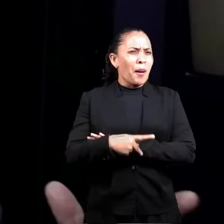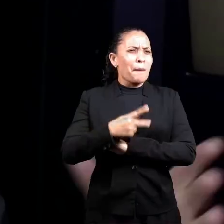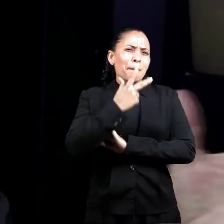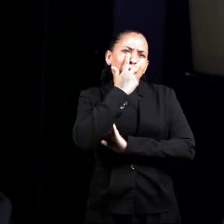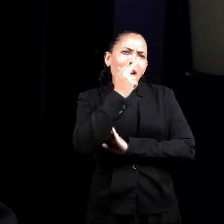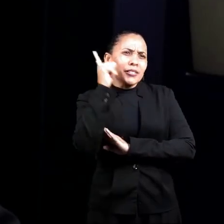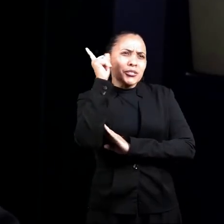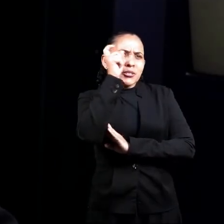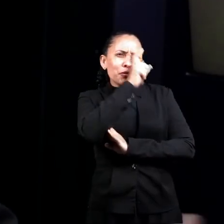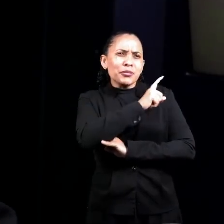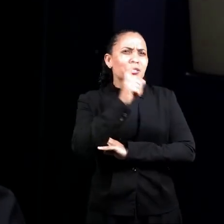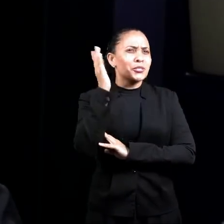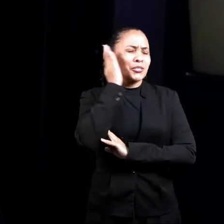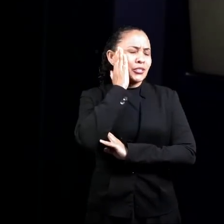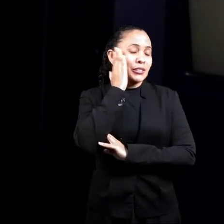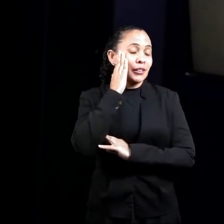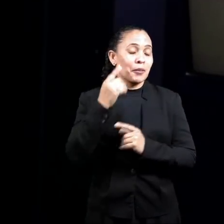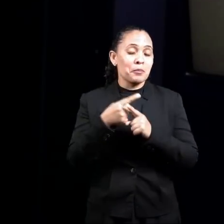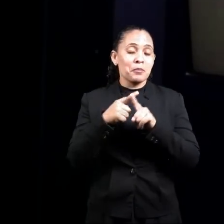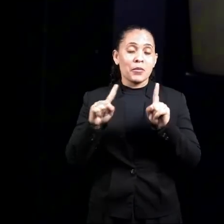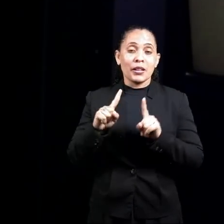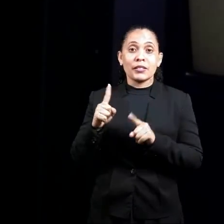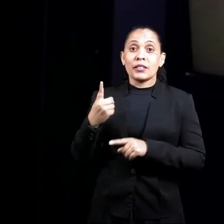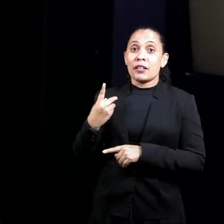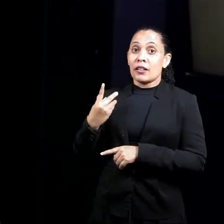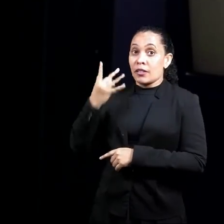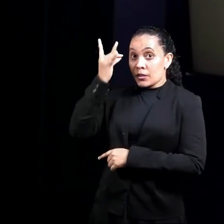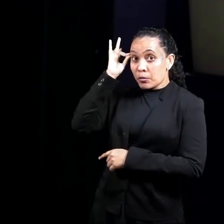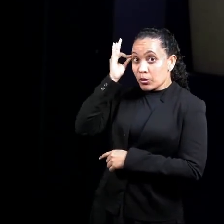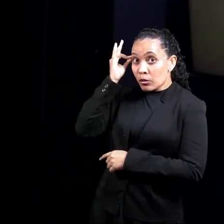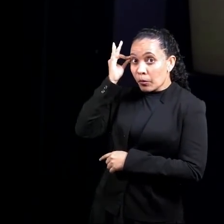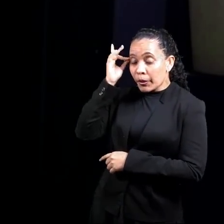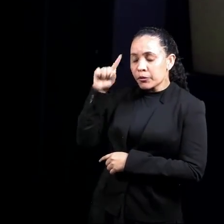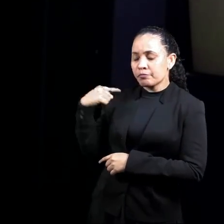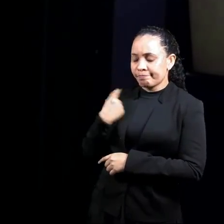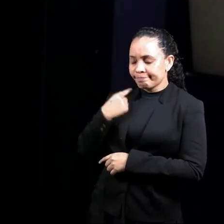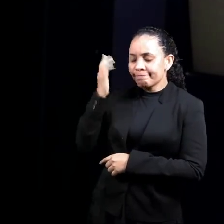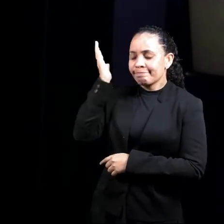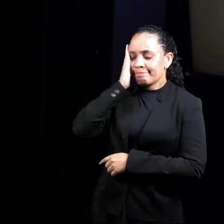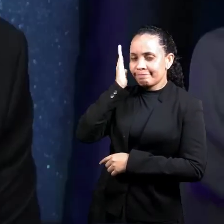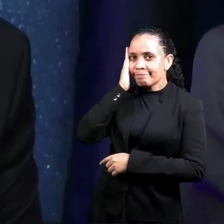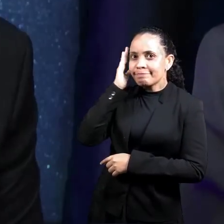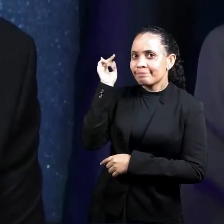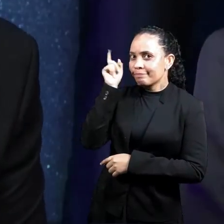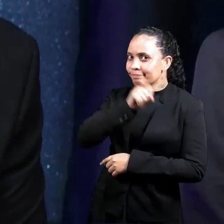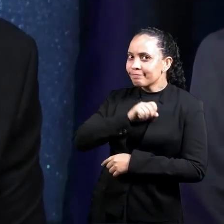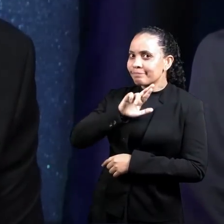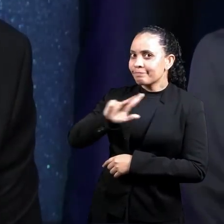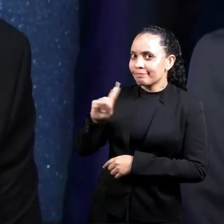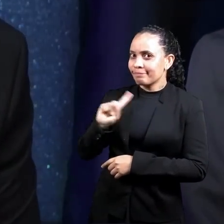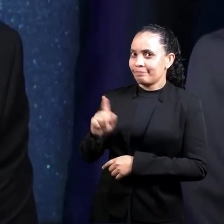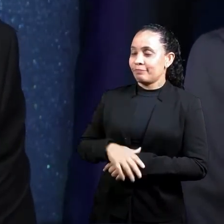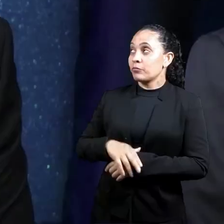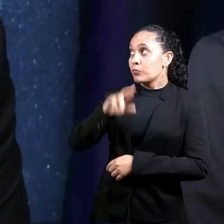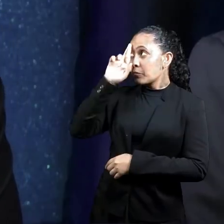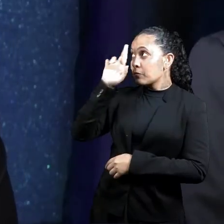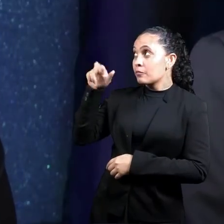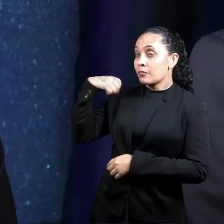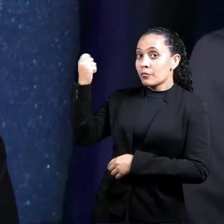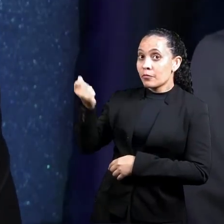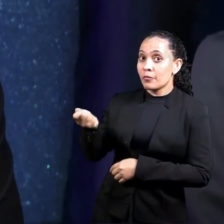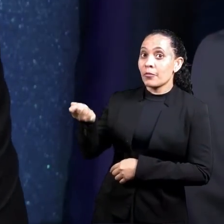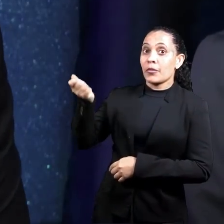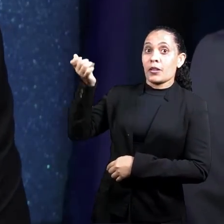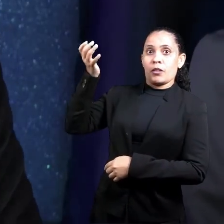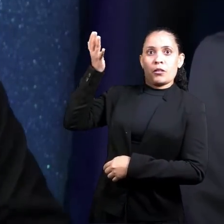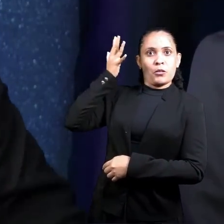entender, fisicamente no mundo, mas espiritualmente não. É. Não é isso? A Bíblia diz que a luz resplandeceu sobre as trevas. E